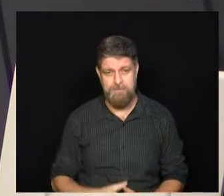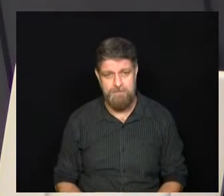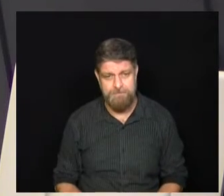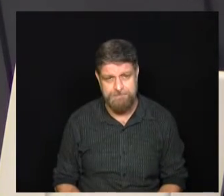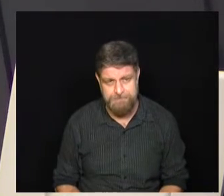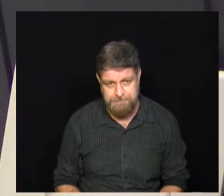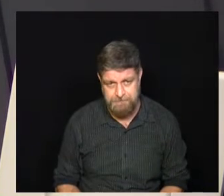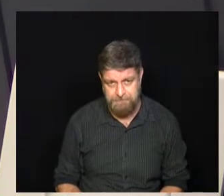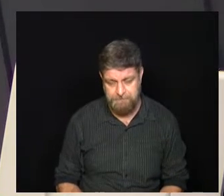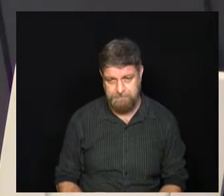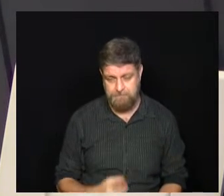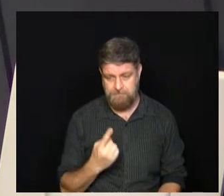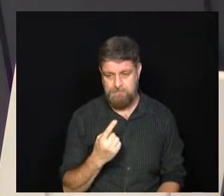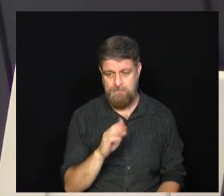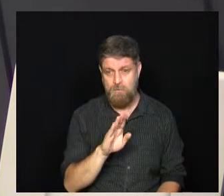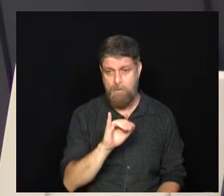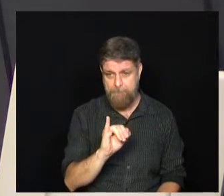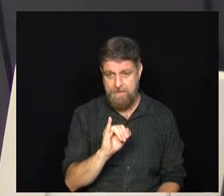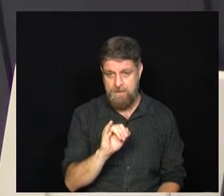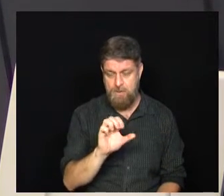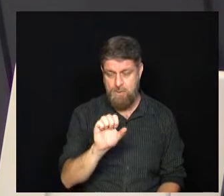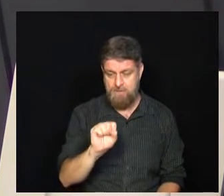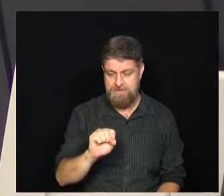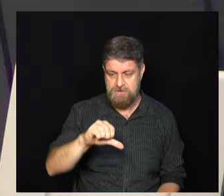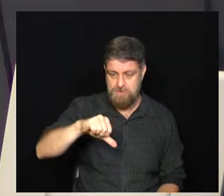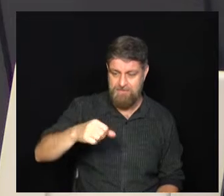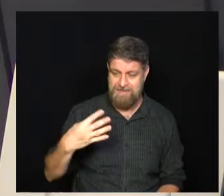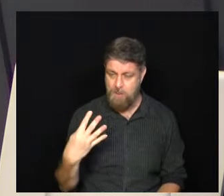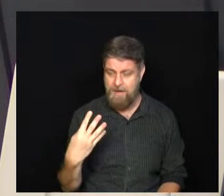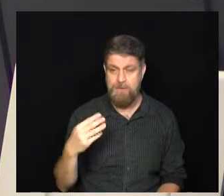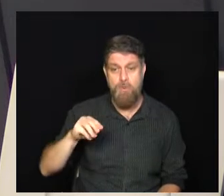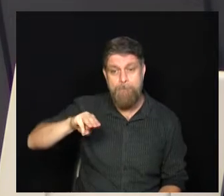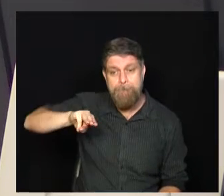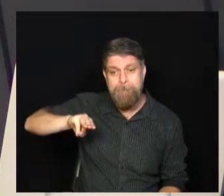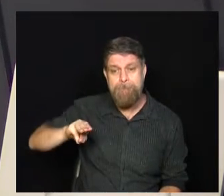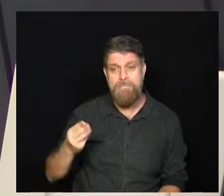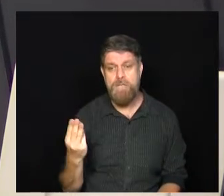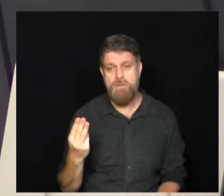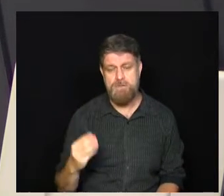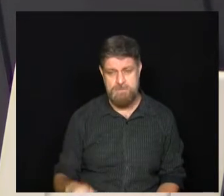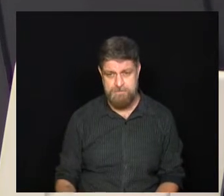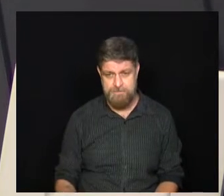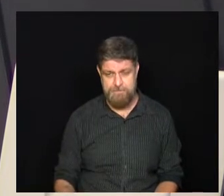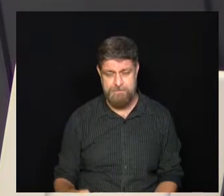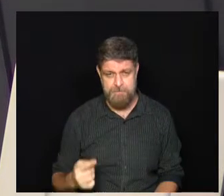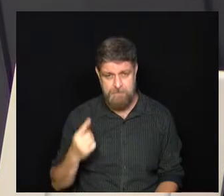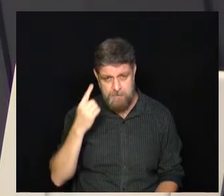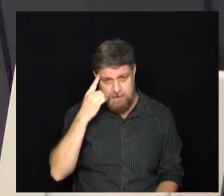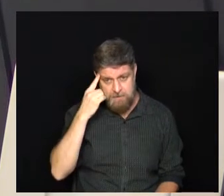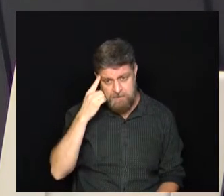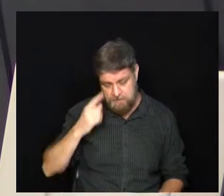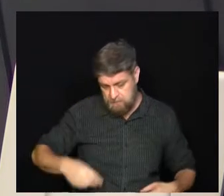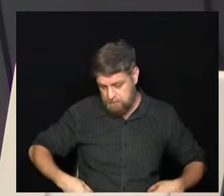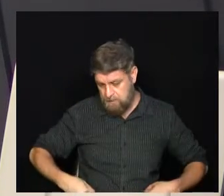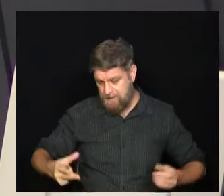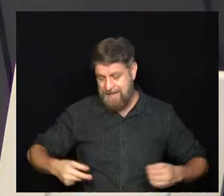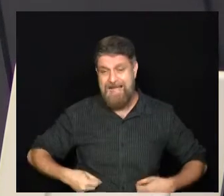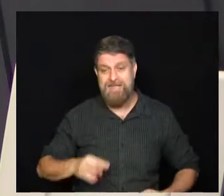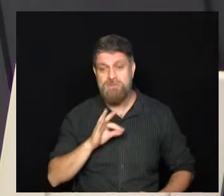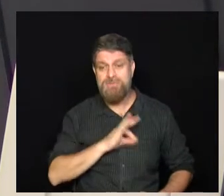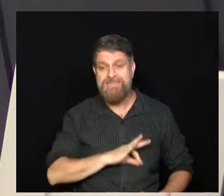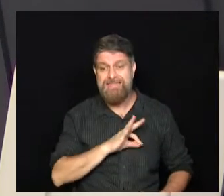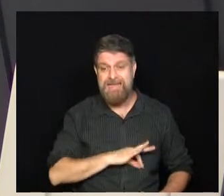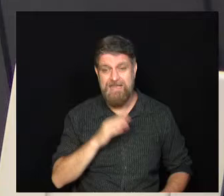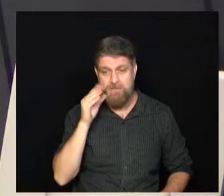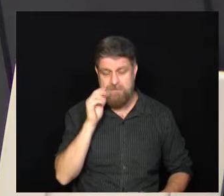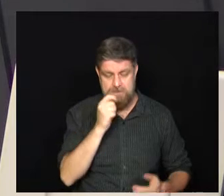que foi de 1.894 milhões. Se a gente olhar para a despesa bruta de pessoal, você